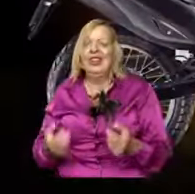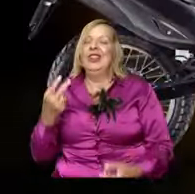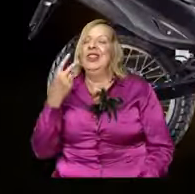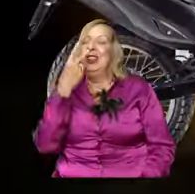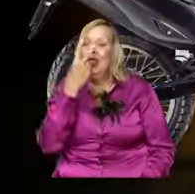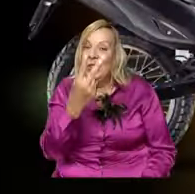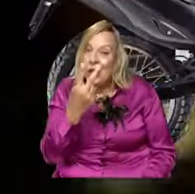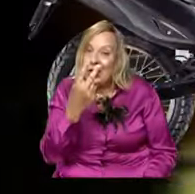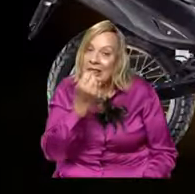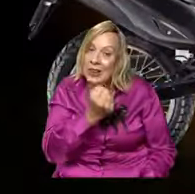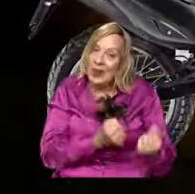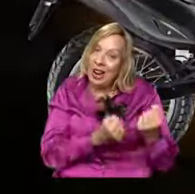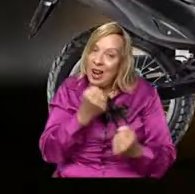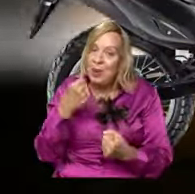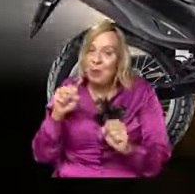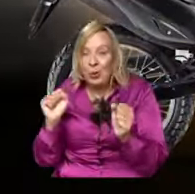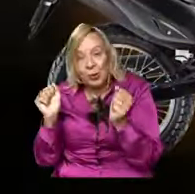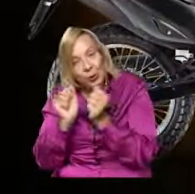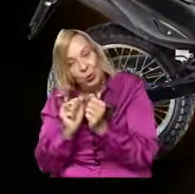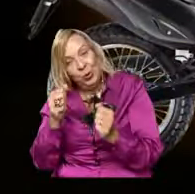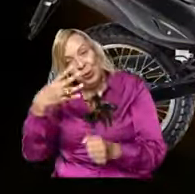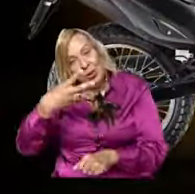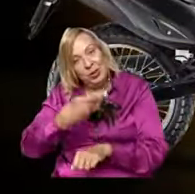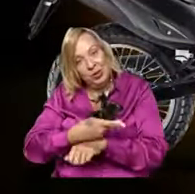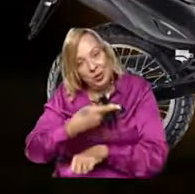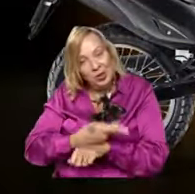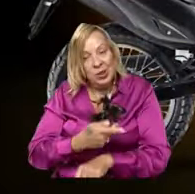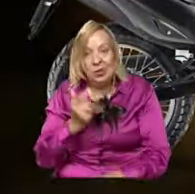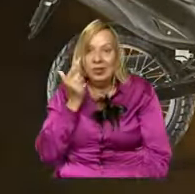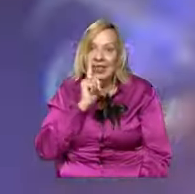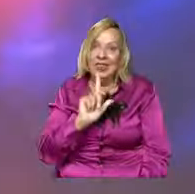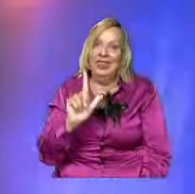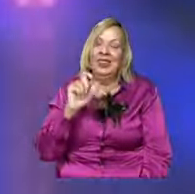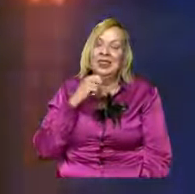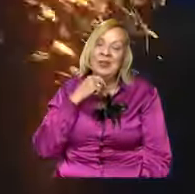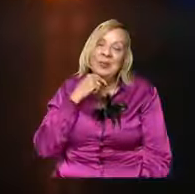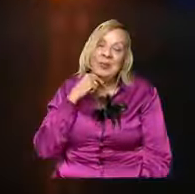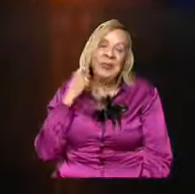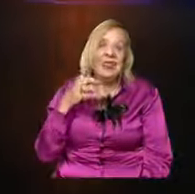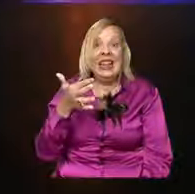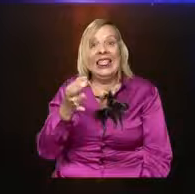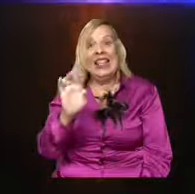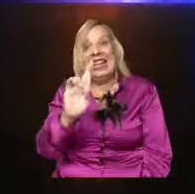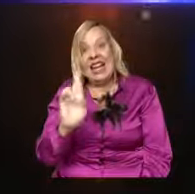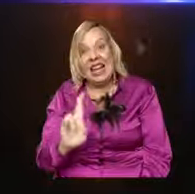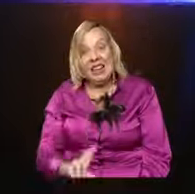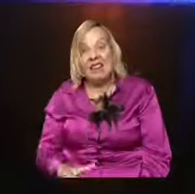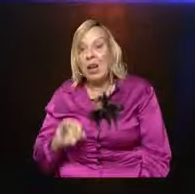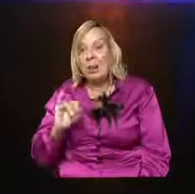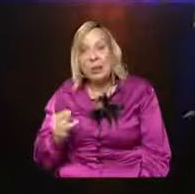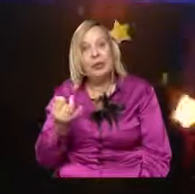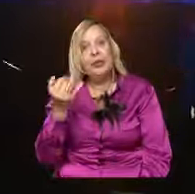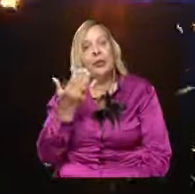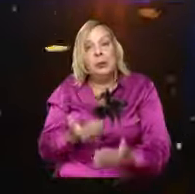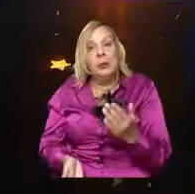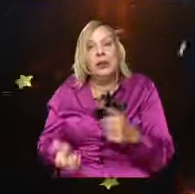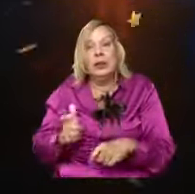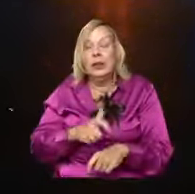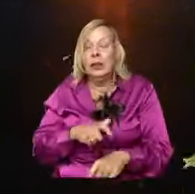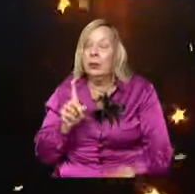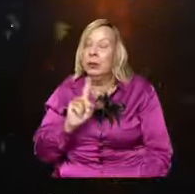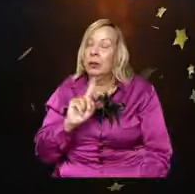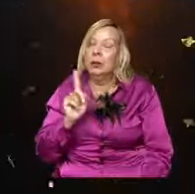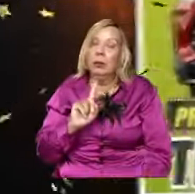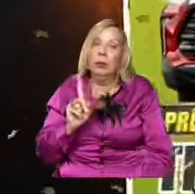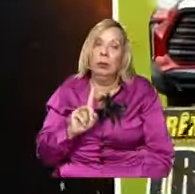no quarto prêmio. Uma Chevrolet Tracker e mais uma Honda XRS 190. São dois prêmios em um só. Não deixa pra última hora, adquira logo o